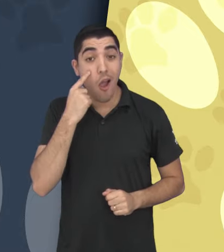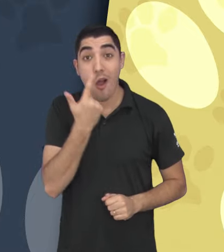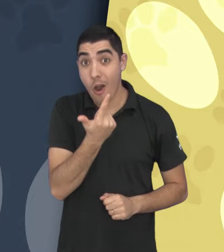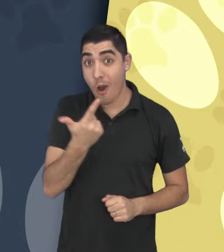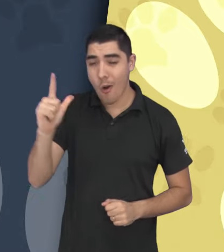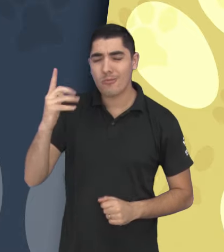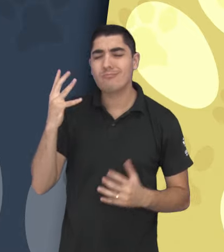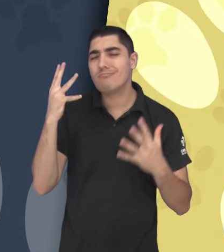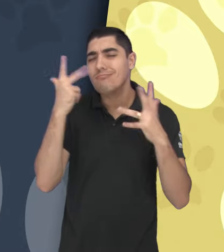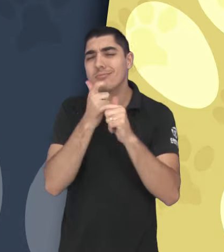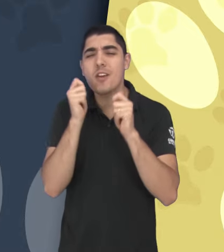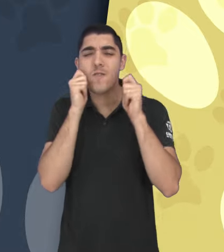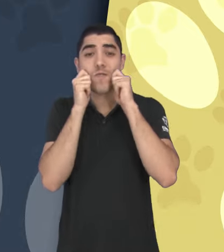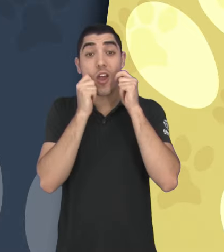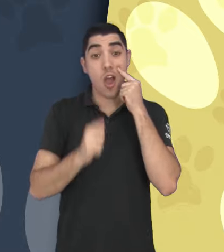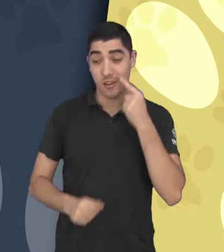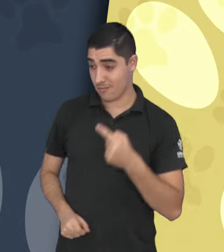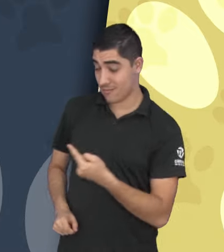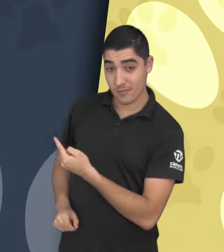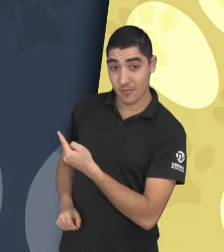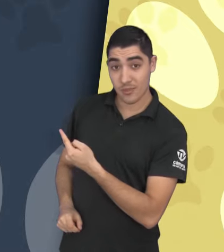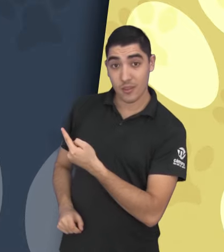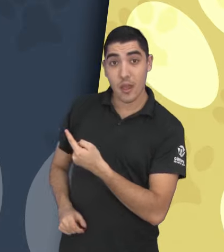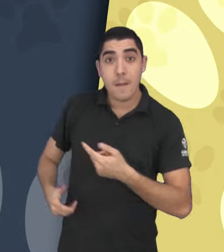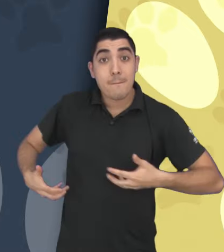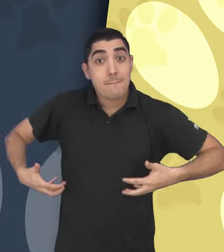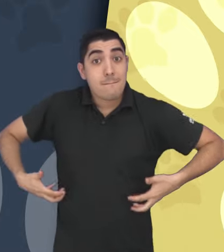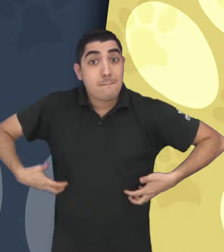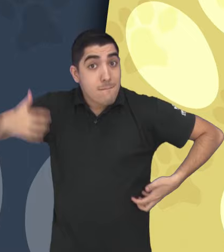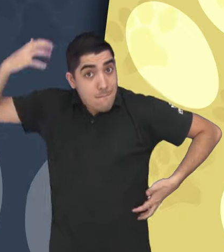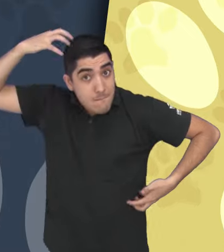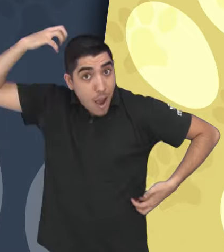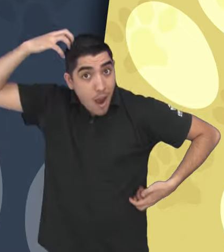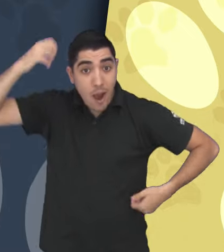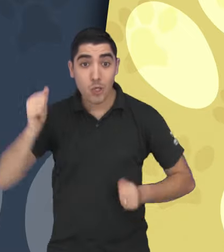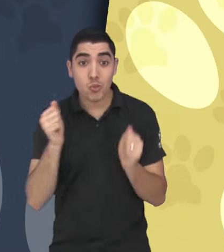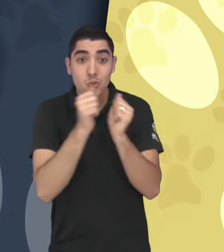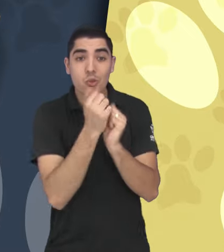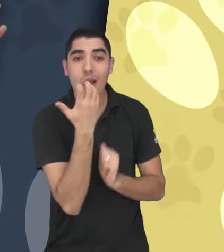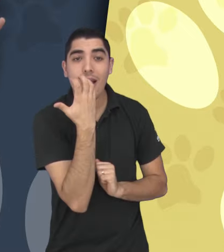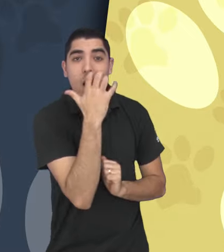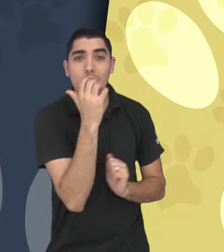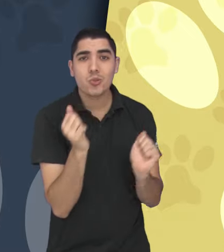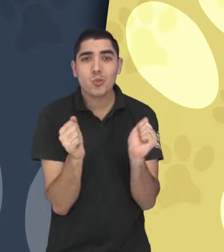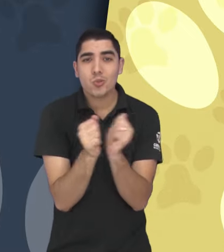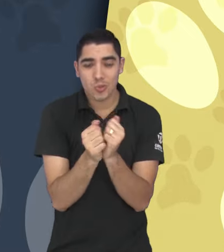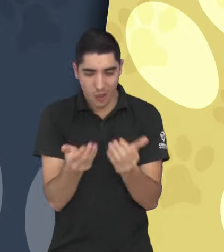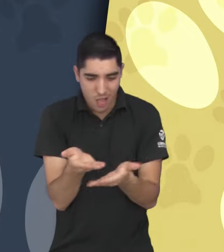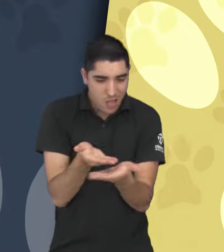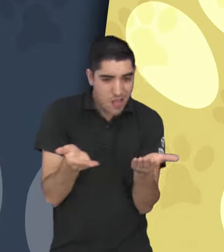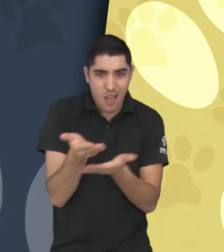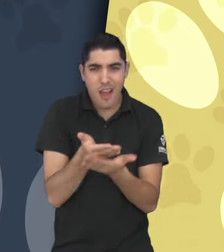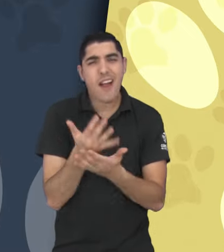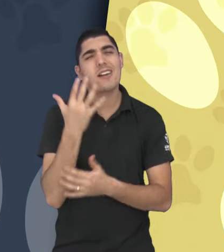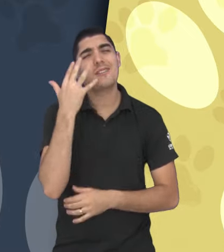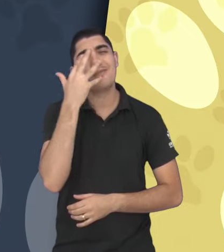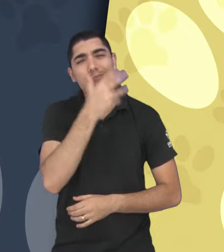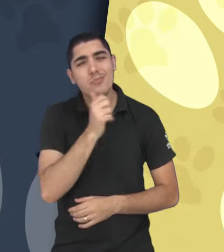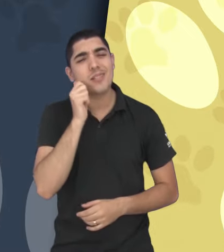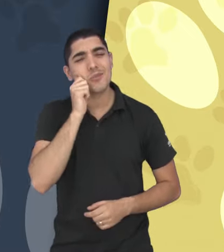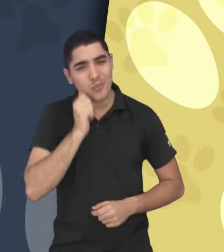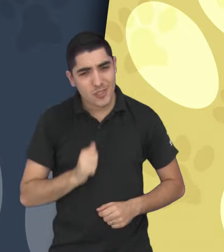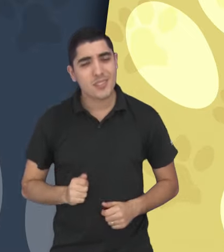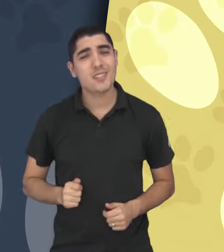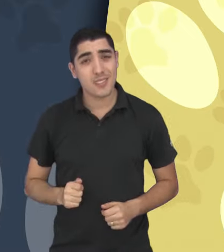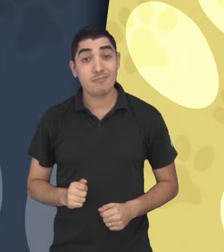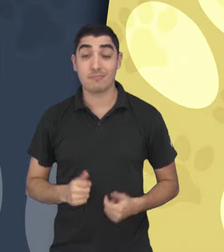que fofa a amizade desta saguizinha aqui, ó, com o doguinho favorito dela. É bonitinho demais. Pois